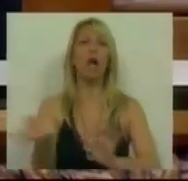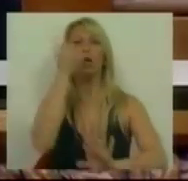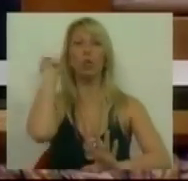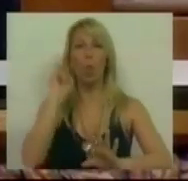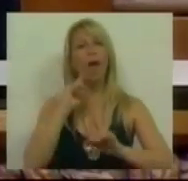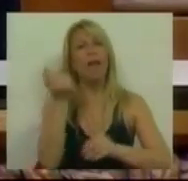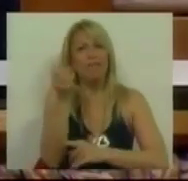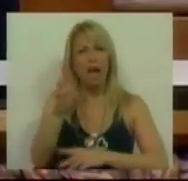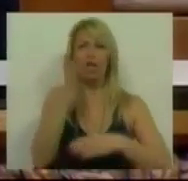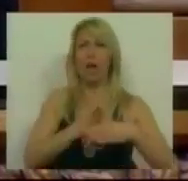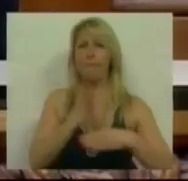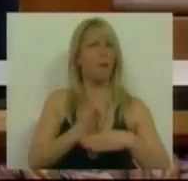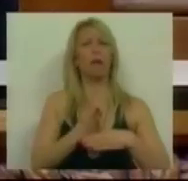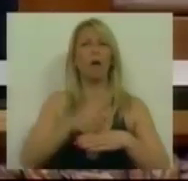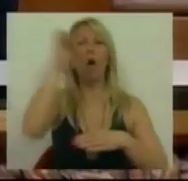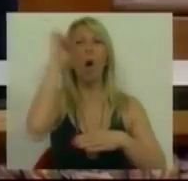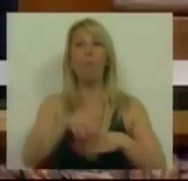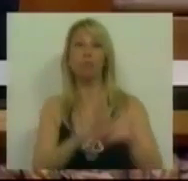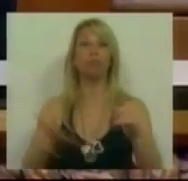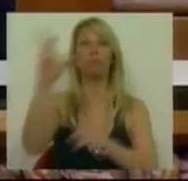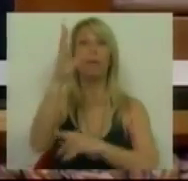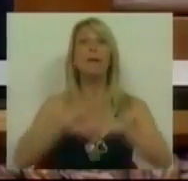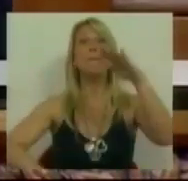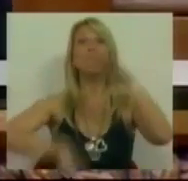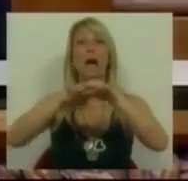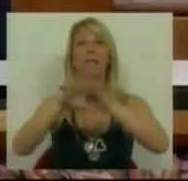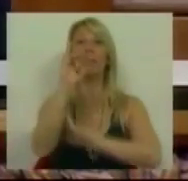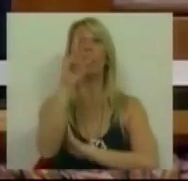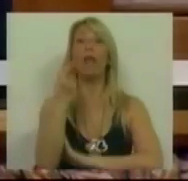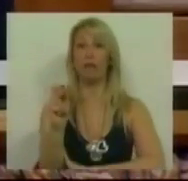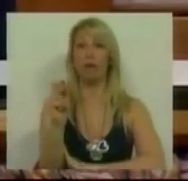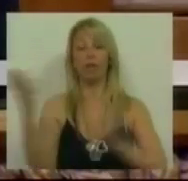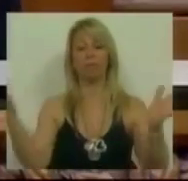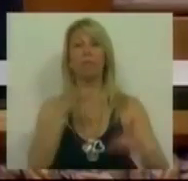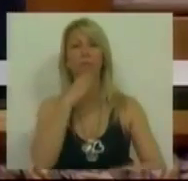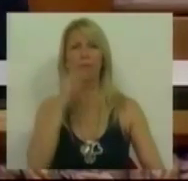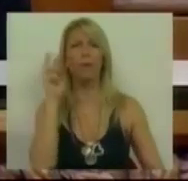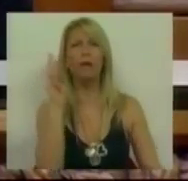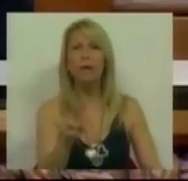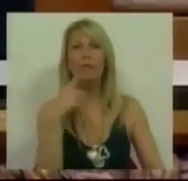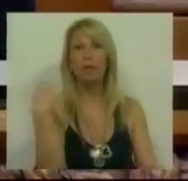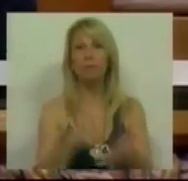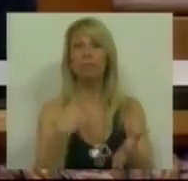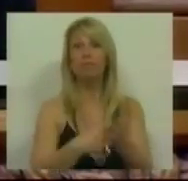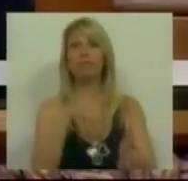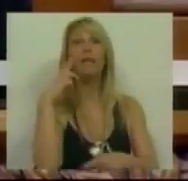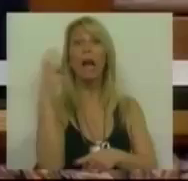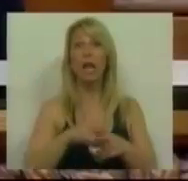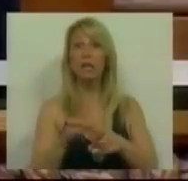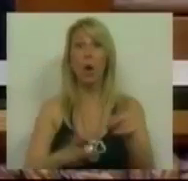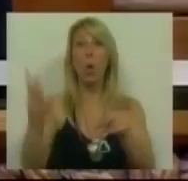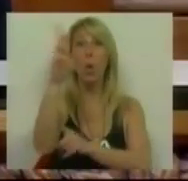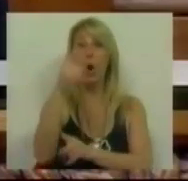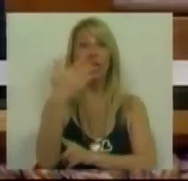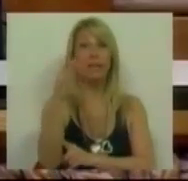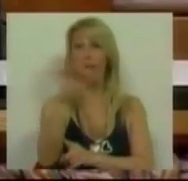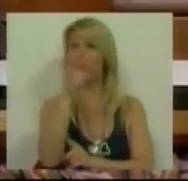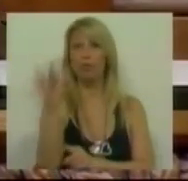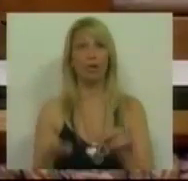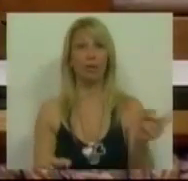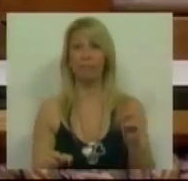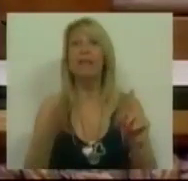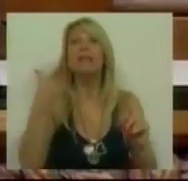Saltou diretamente para a taxa máxima de IVA e por isso as famílias viram as suas faturas de eletricidade subir não 7%, mas